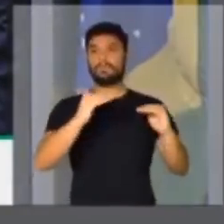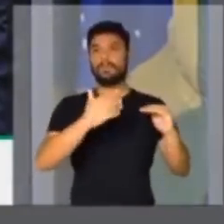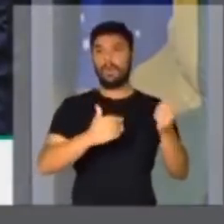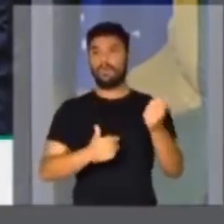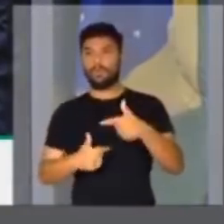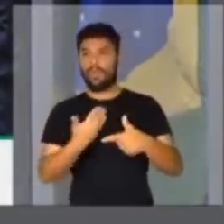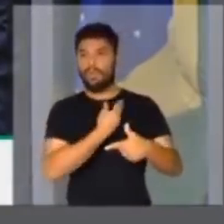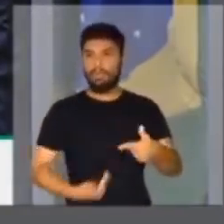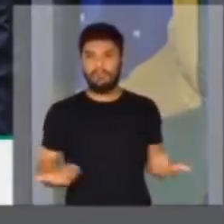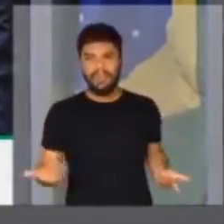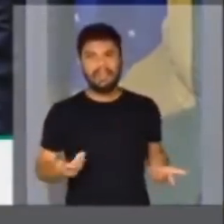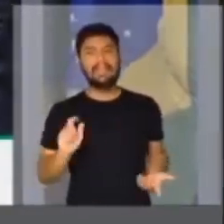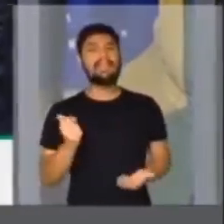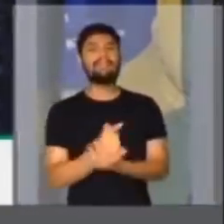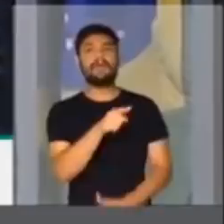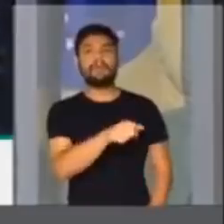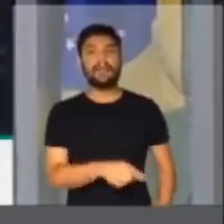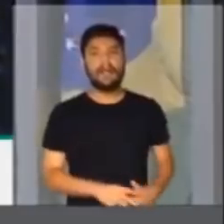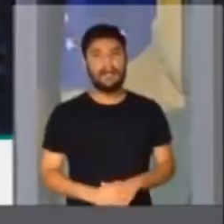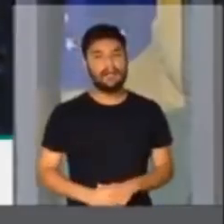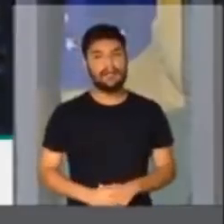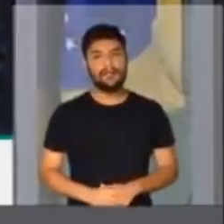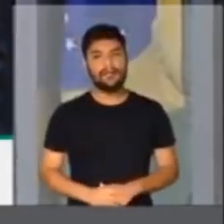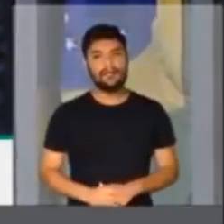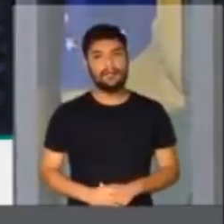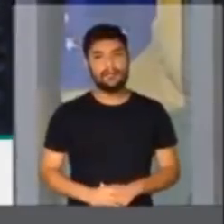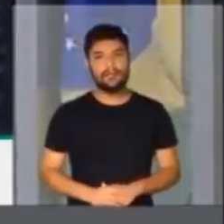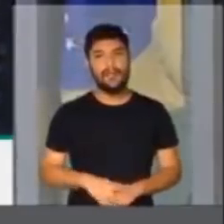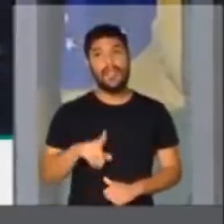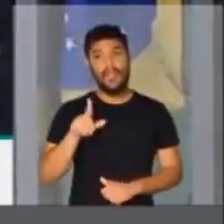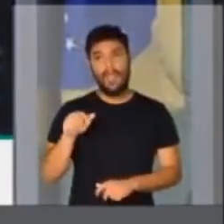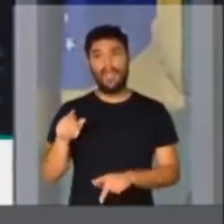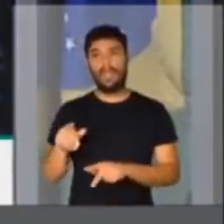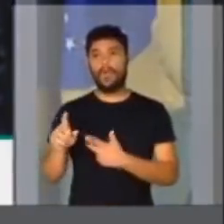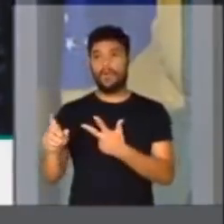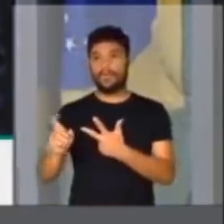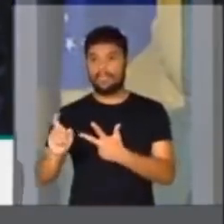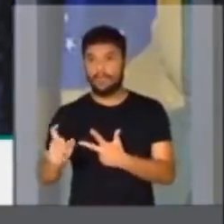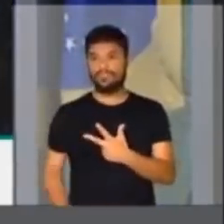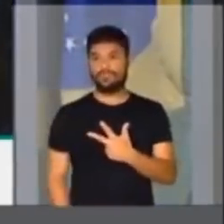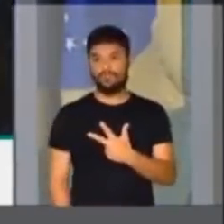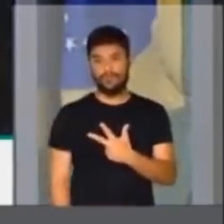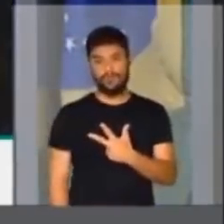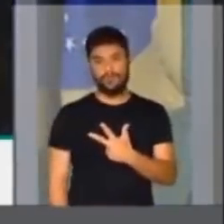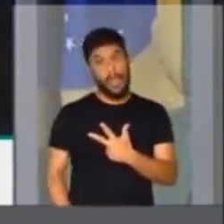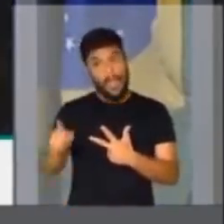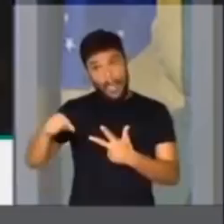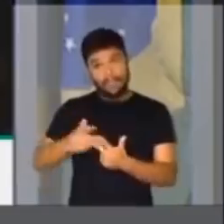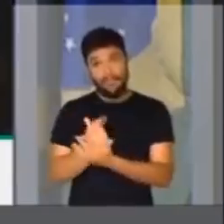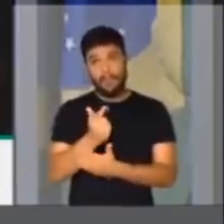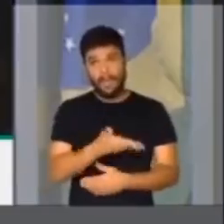público, porque quem vai pagar a conta pela emenda, deputado Tarcísio Peronde, vai ser o Executivo, a União. É isso